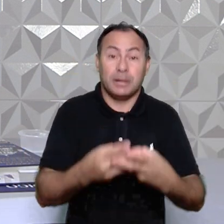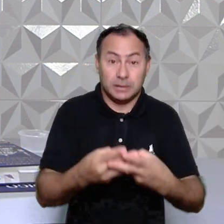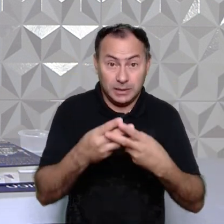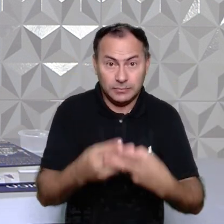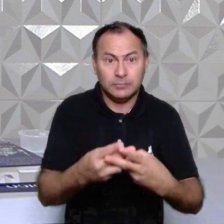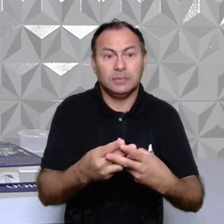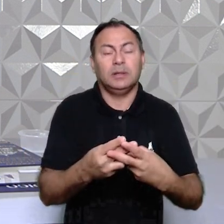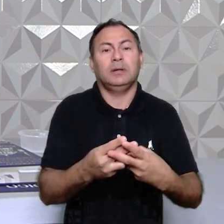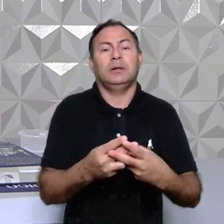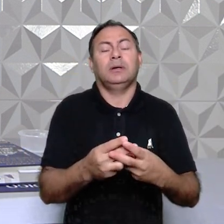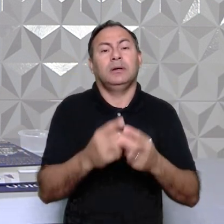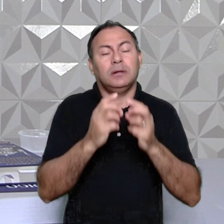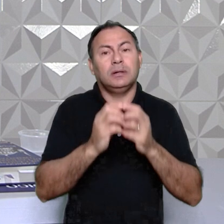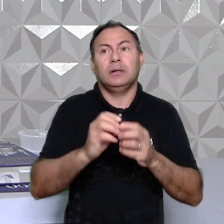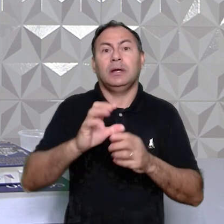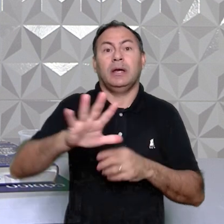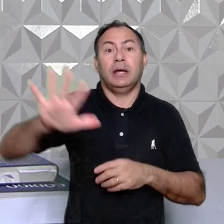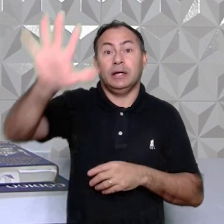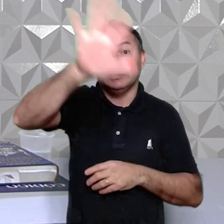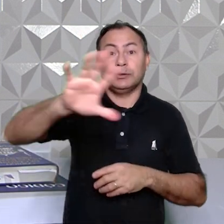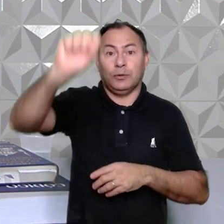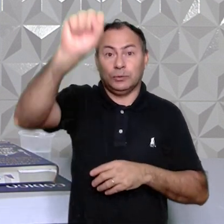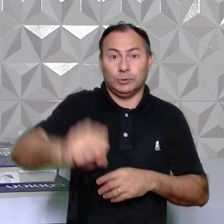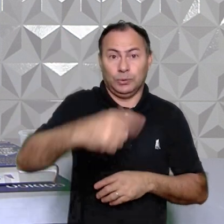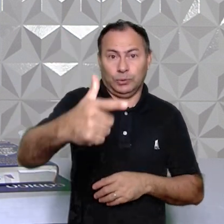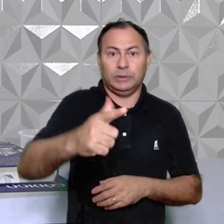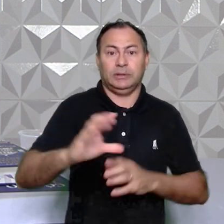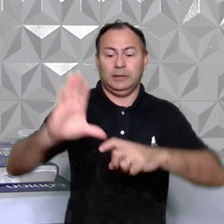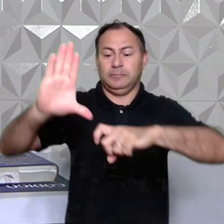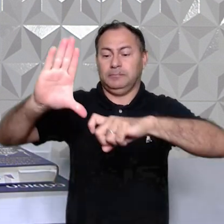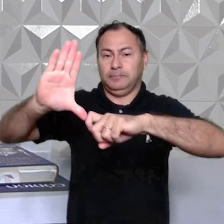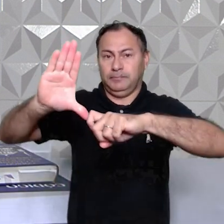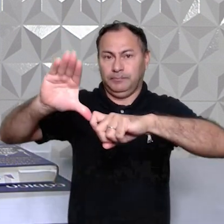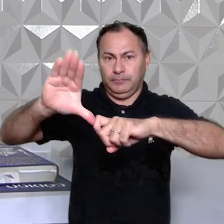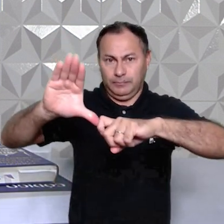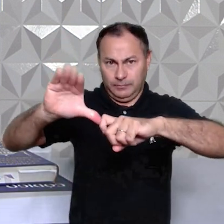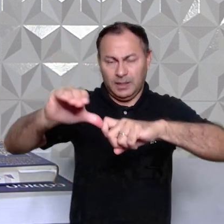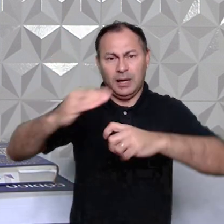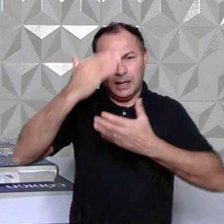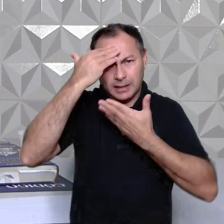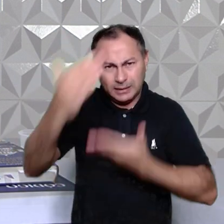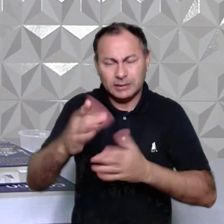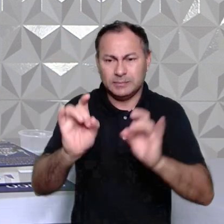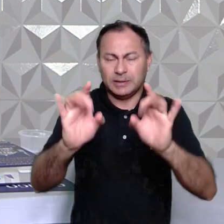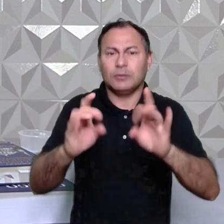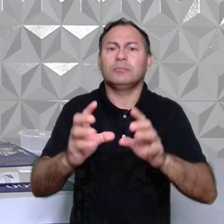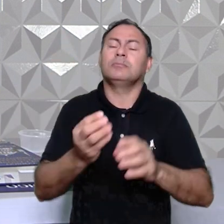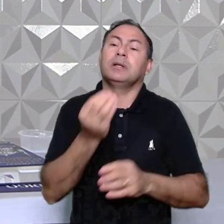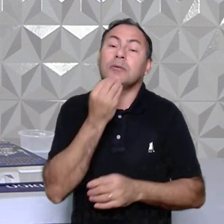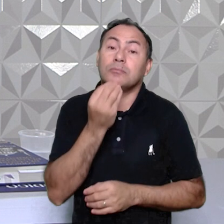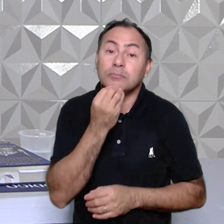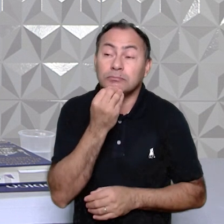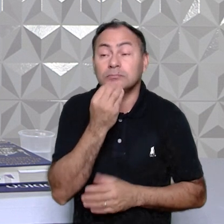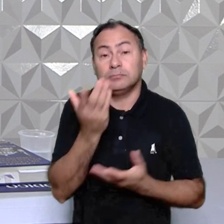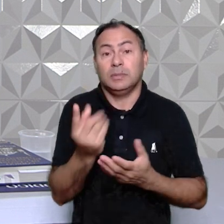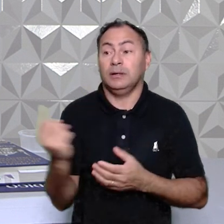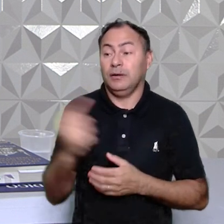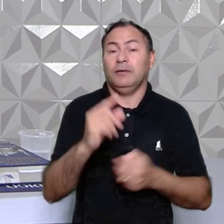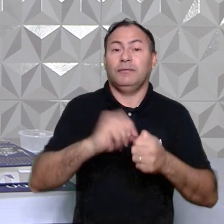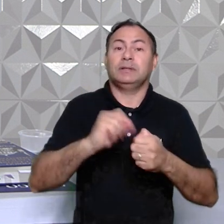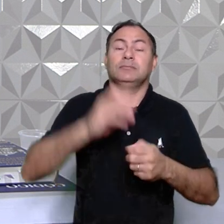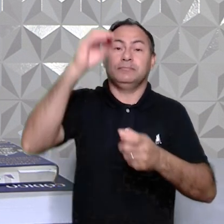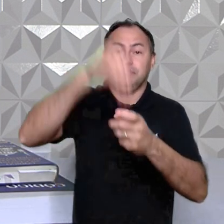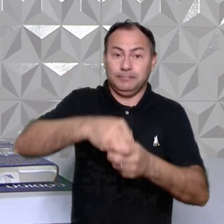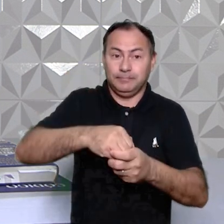paciência e ao Regional Sul 2 da CNBB agradeço de modo especial pela oportunidade de estar